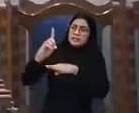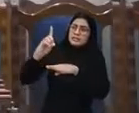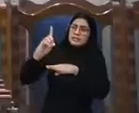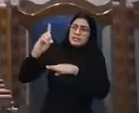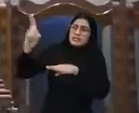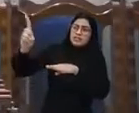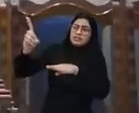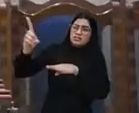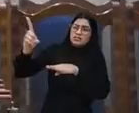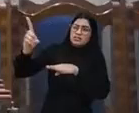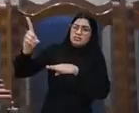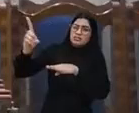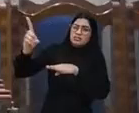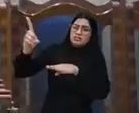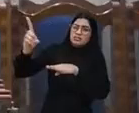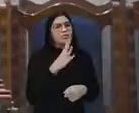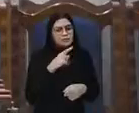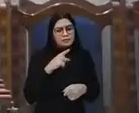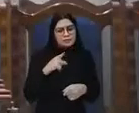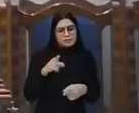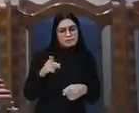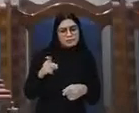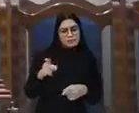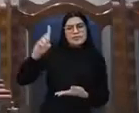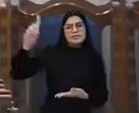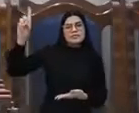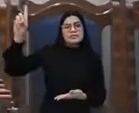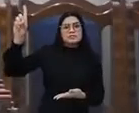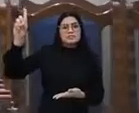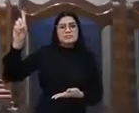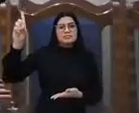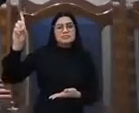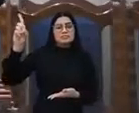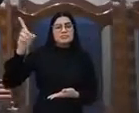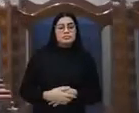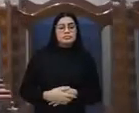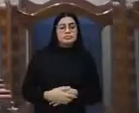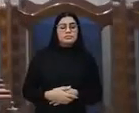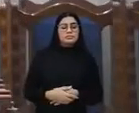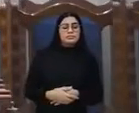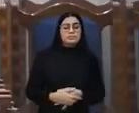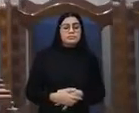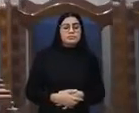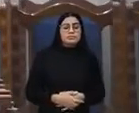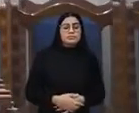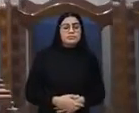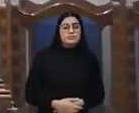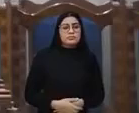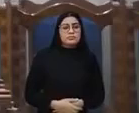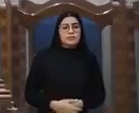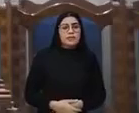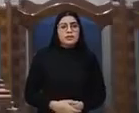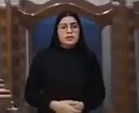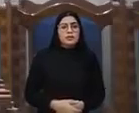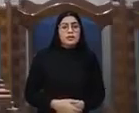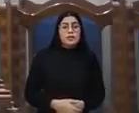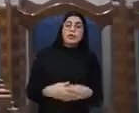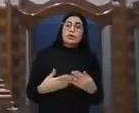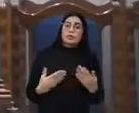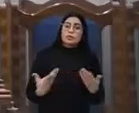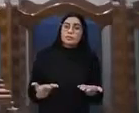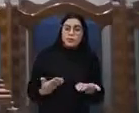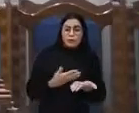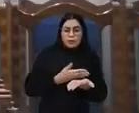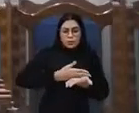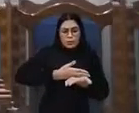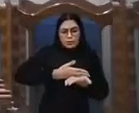para vocês, já é conhecido para mim. Aleluia! E ali o apóstolo vai discorrer a